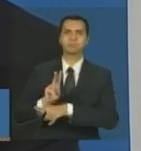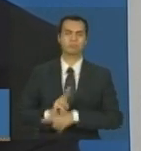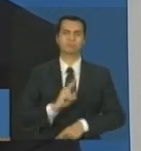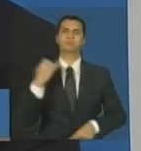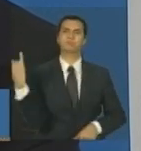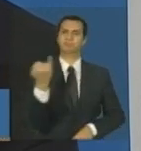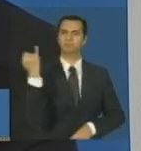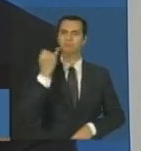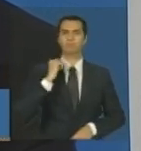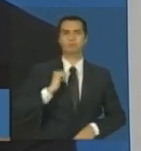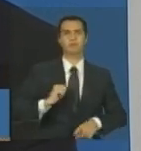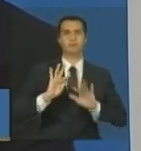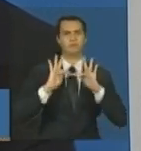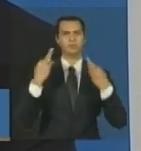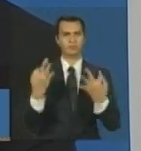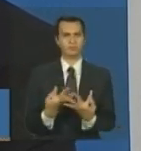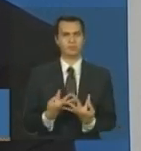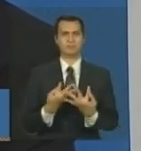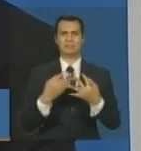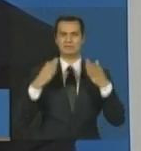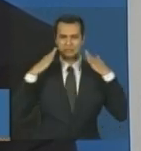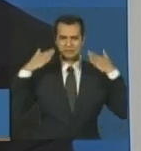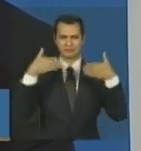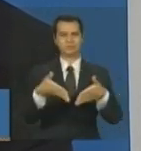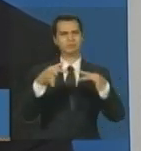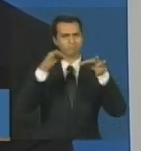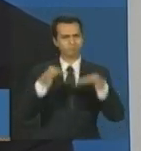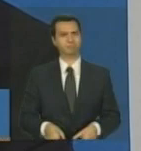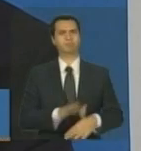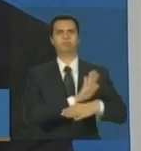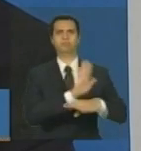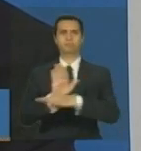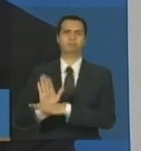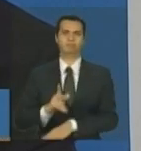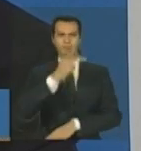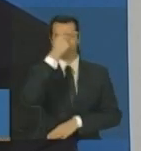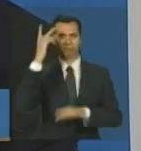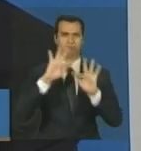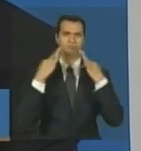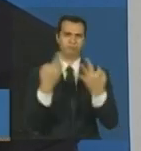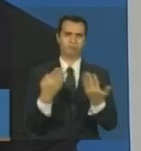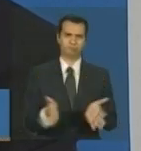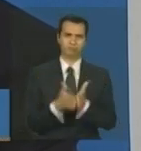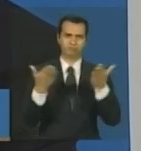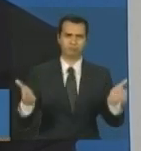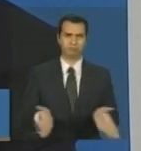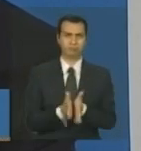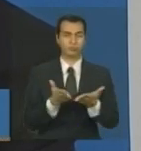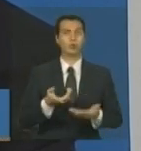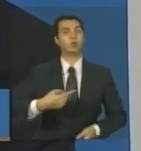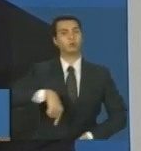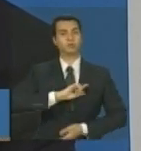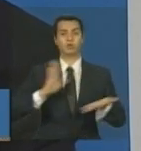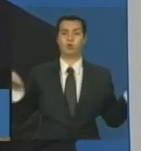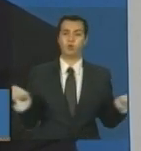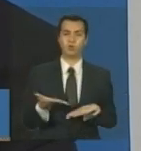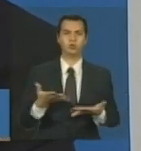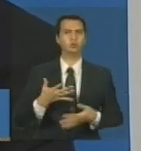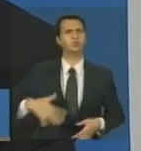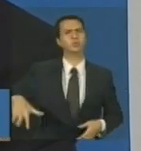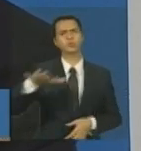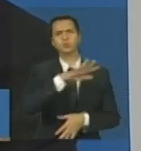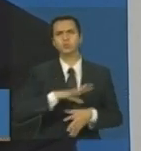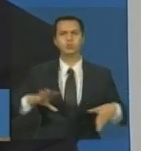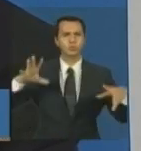Bolsa Família seja um programa muito bem focalizado. E todos os resultados que nós temos até hoje mostram que o Bolsa Família é um programa